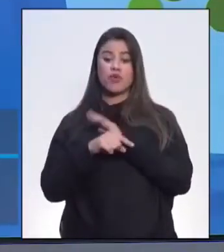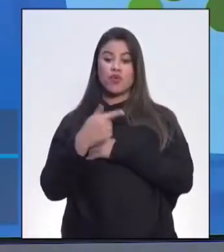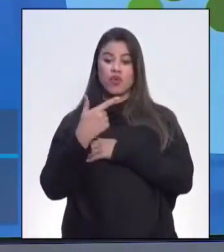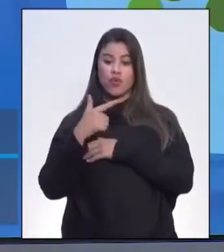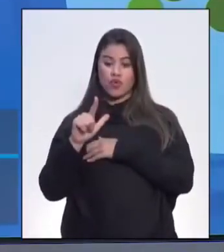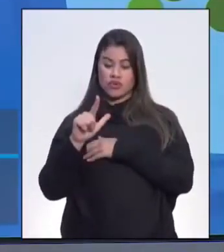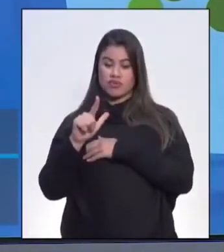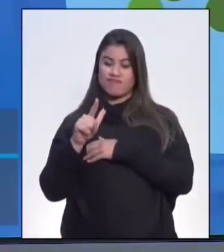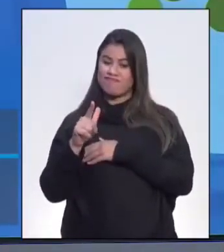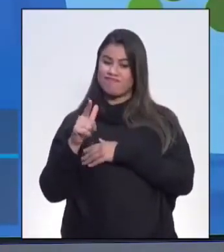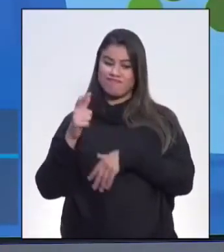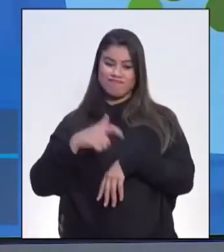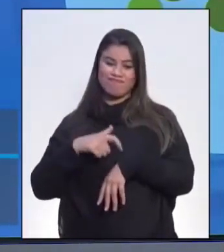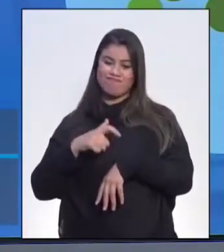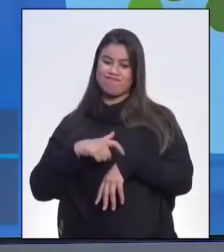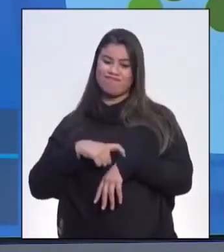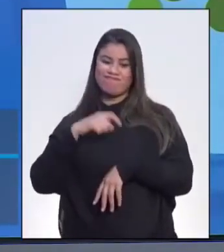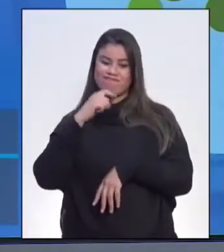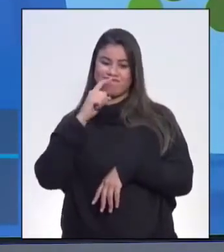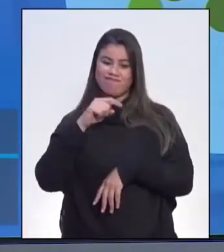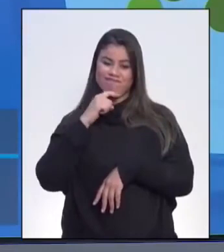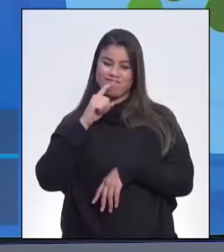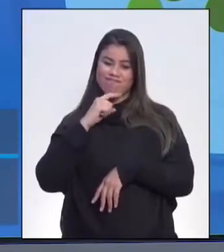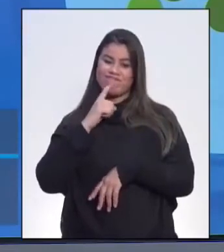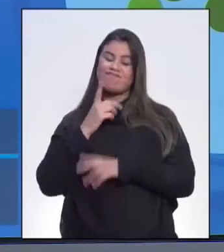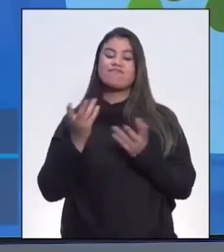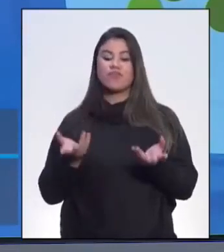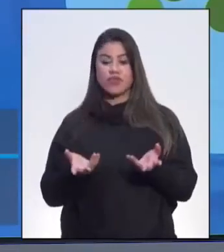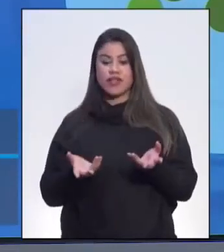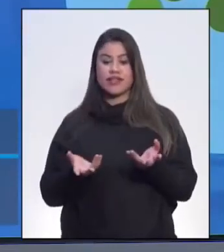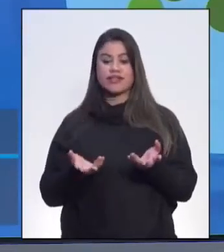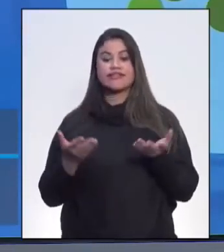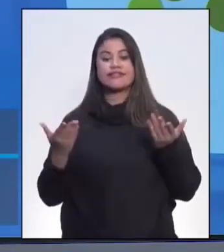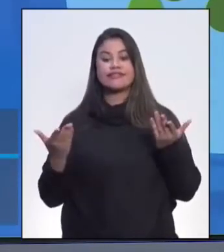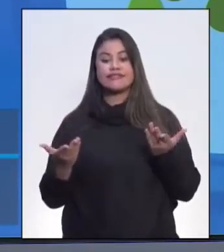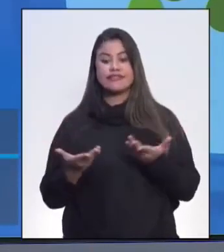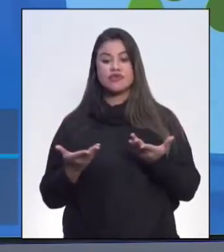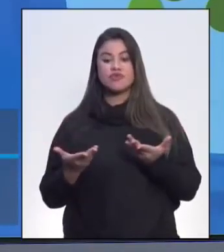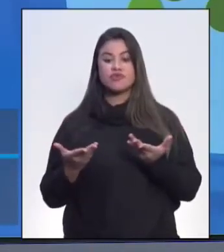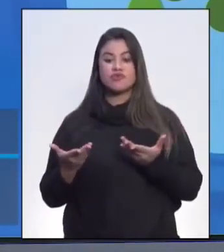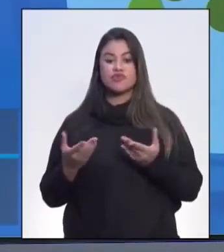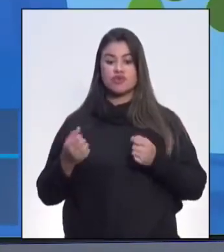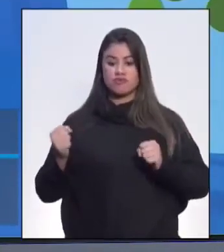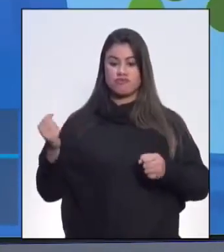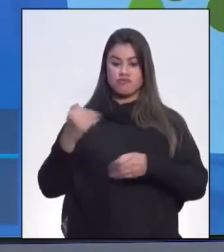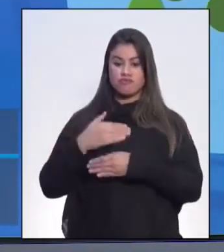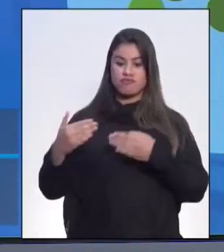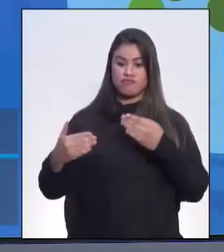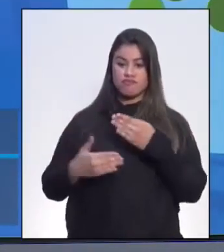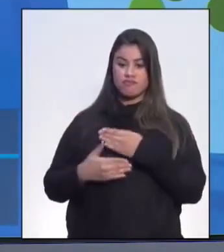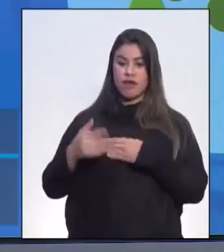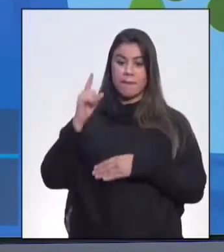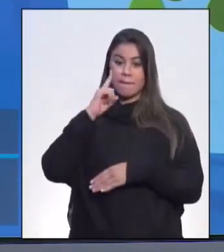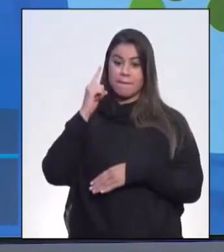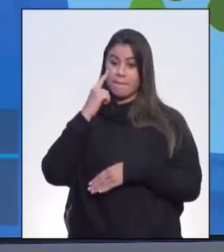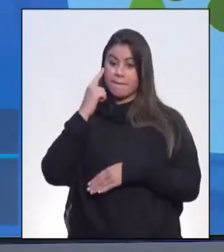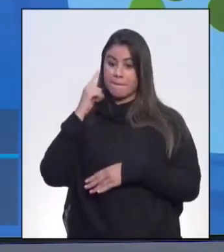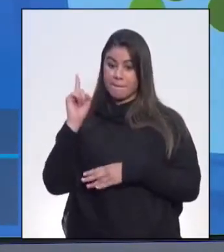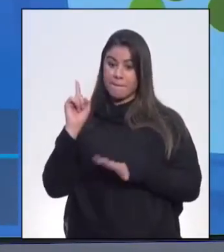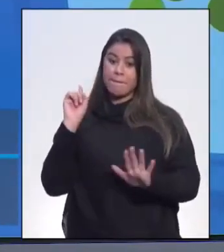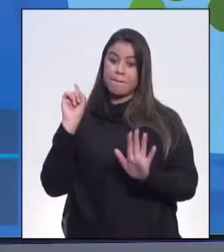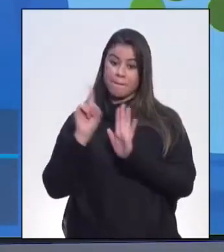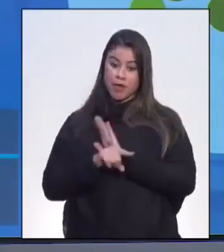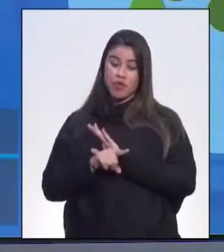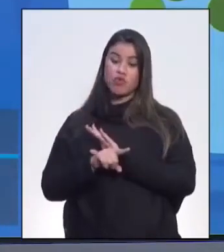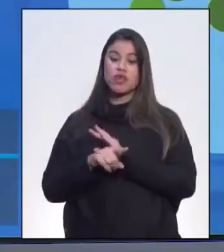para outra aula. Eu acho que não vai dar tempo da gente fazer hoje. Então, eu vou dar a pergunta agora e vocês vão me responder na próxima